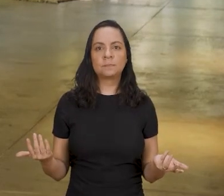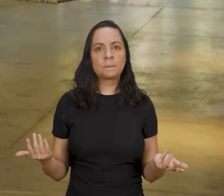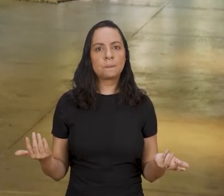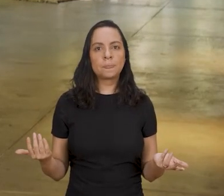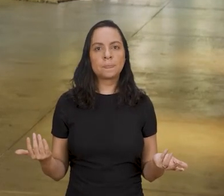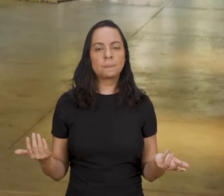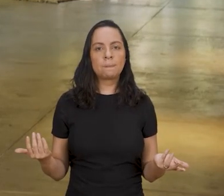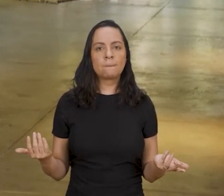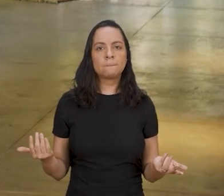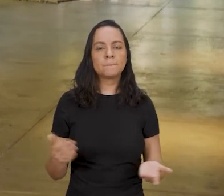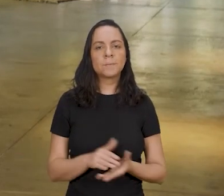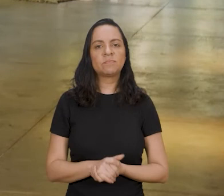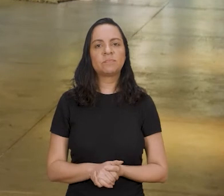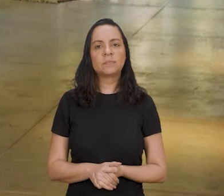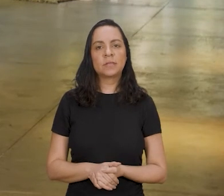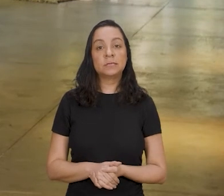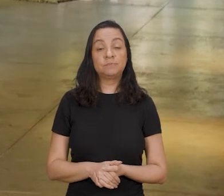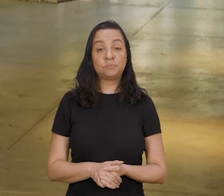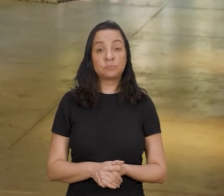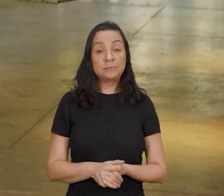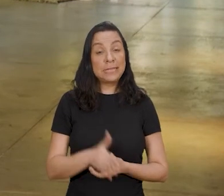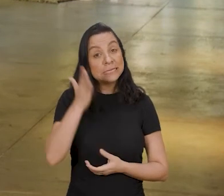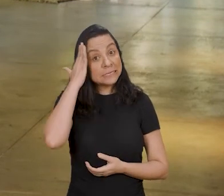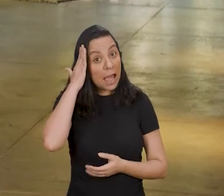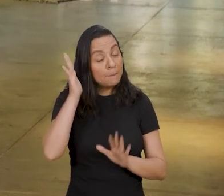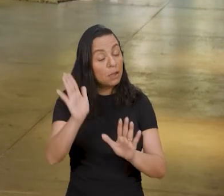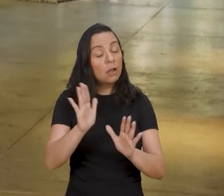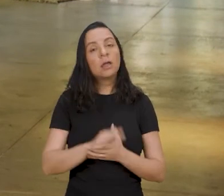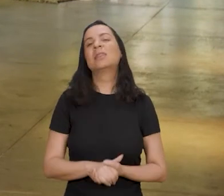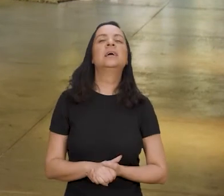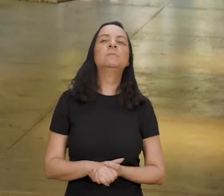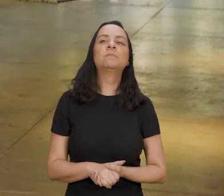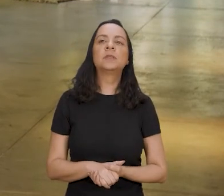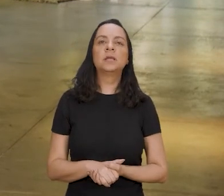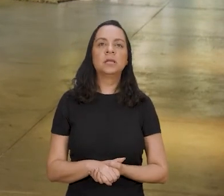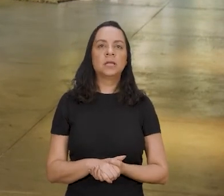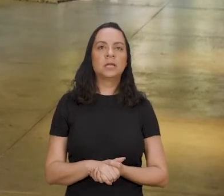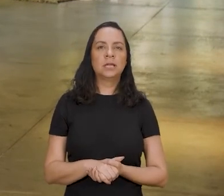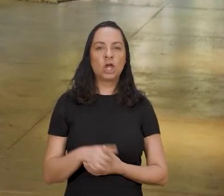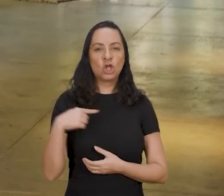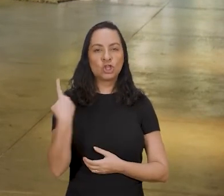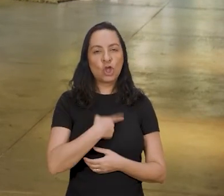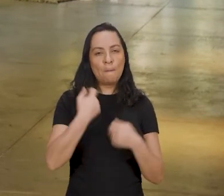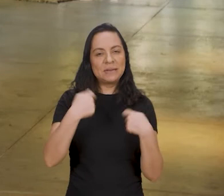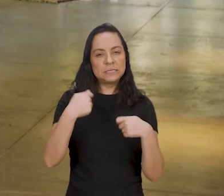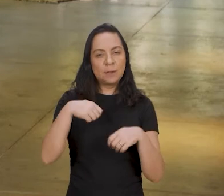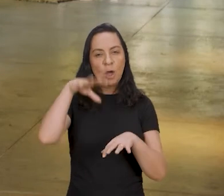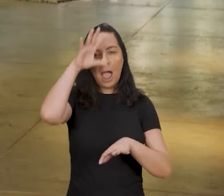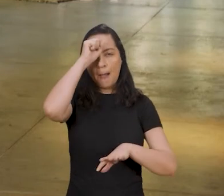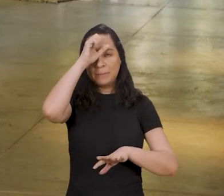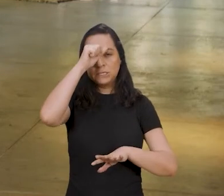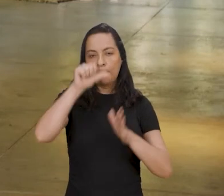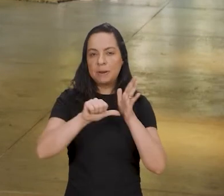Andam e não se cansam. Sabe, meninas, não seria normal aprender primeiro a caminhar,